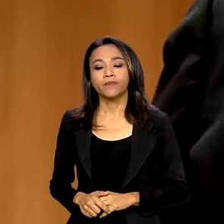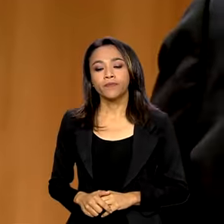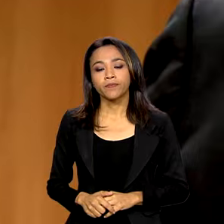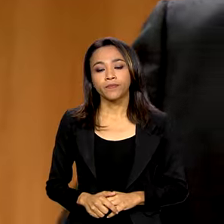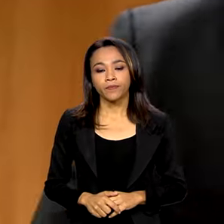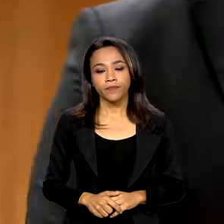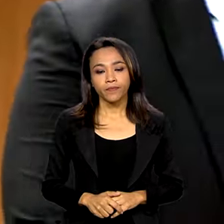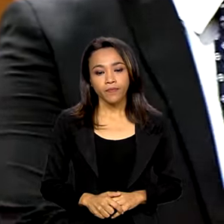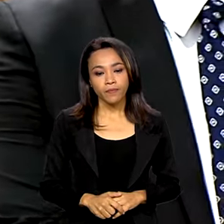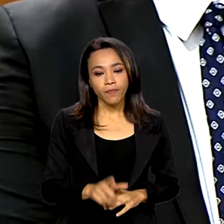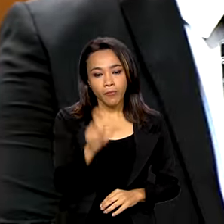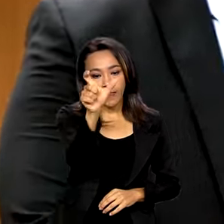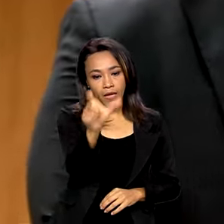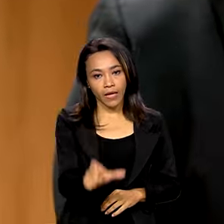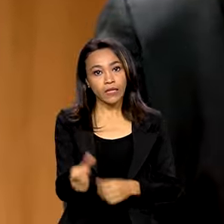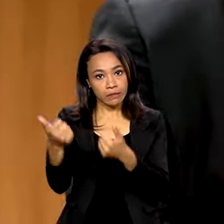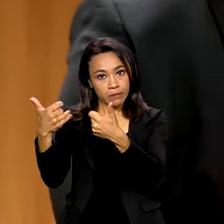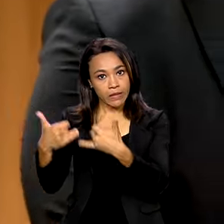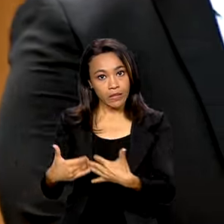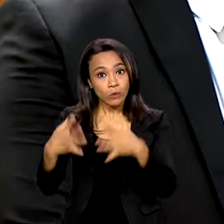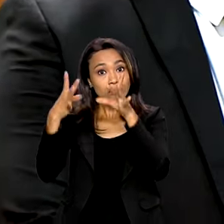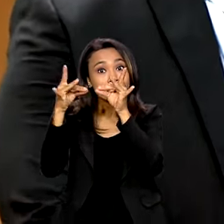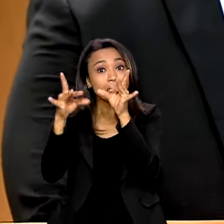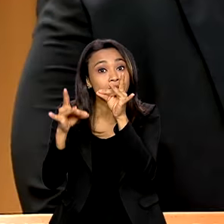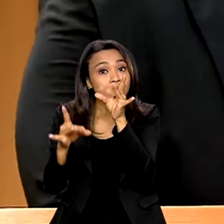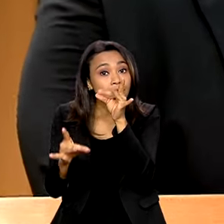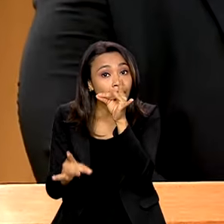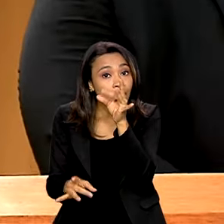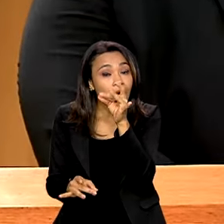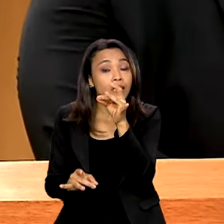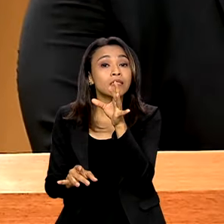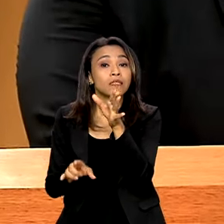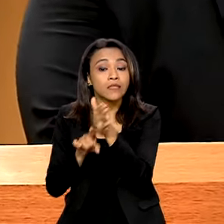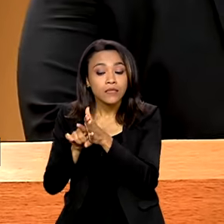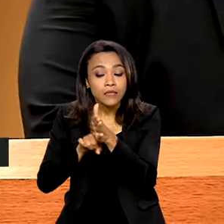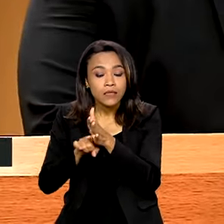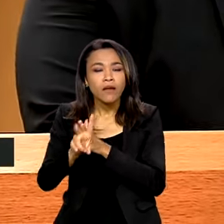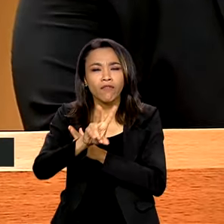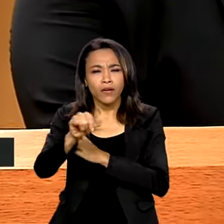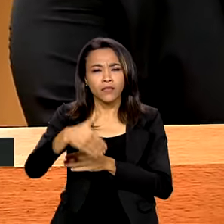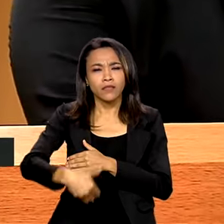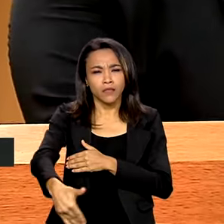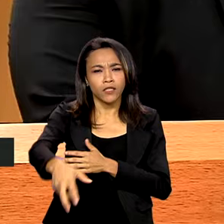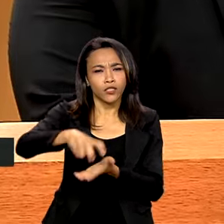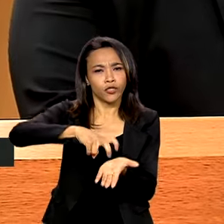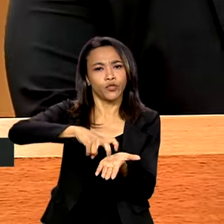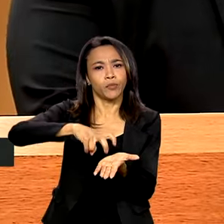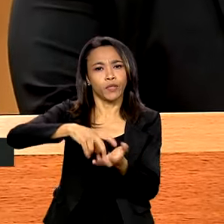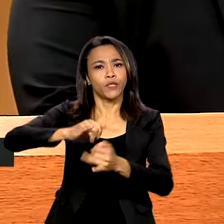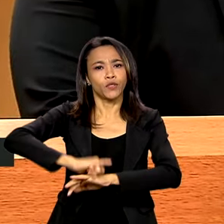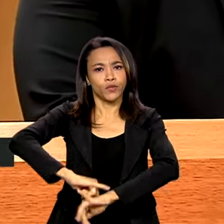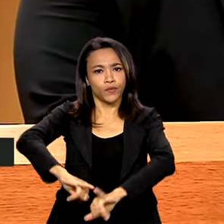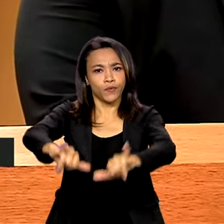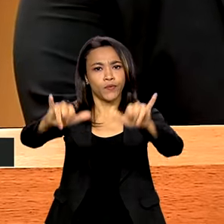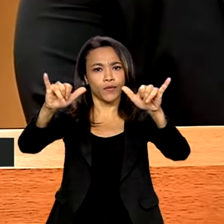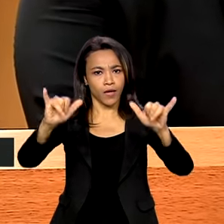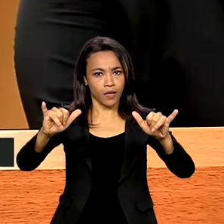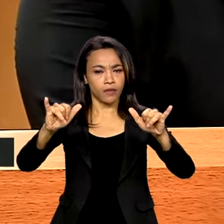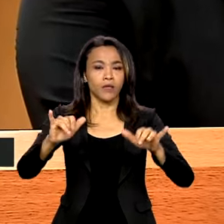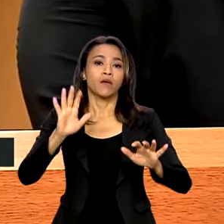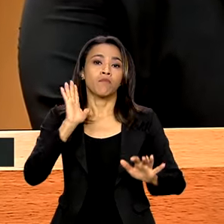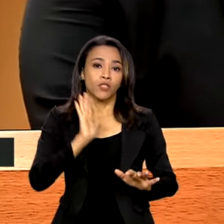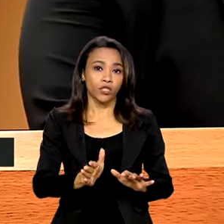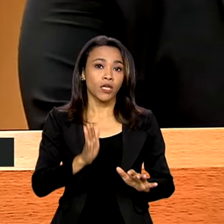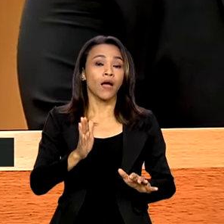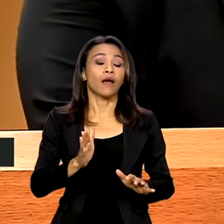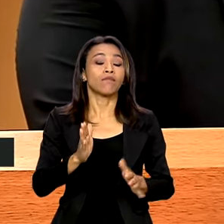Os maiores detalhes da operação devem ser divulgados ainda nessa manhã pela nossa equipe, mas o que eu já poderia